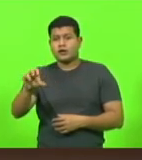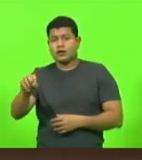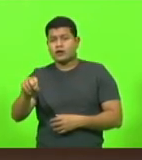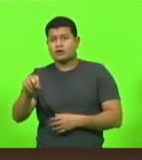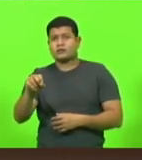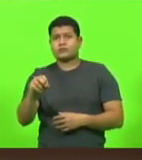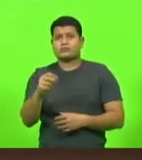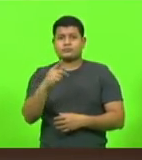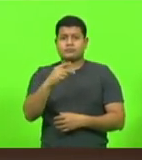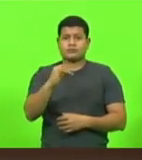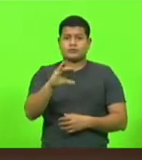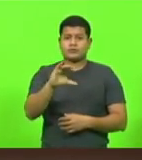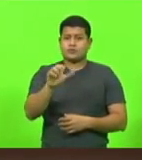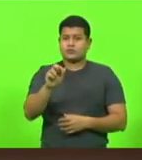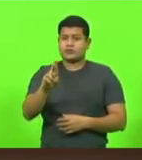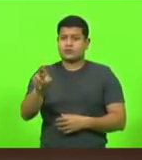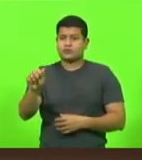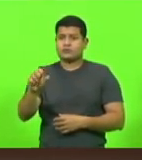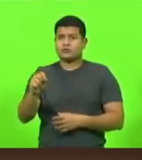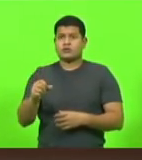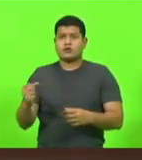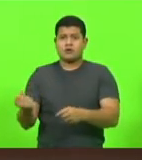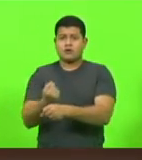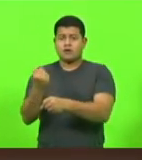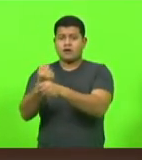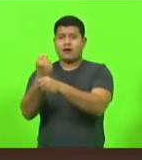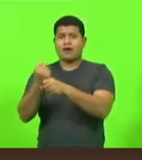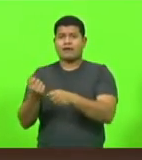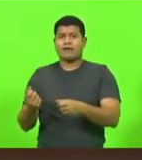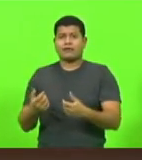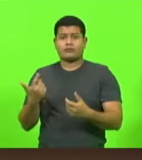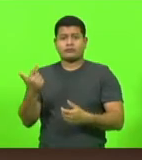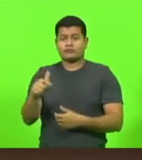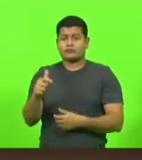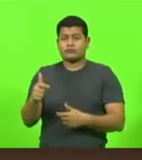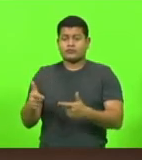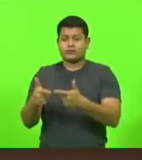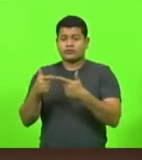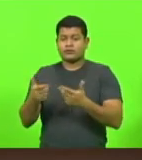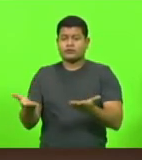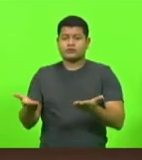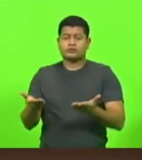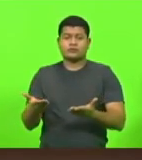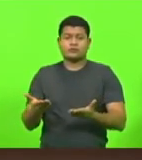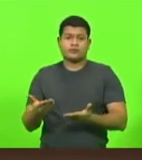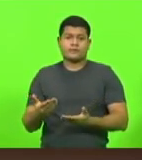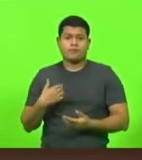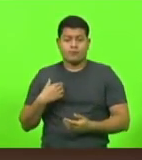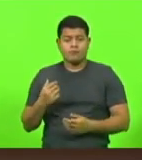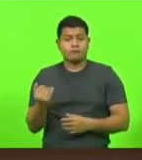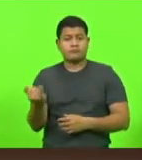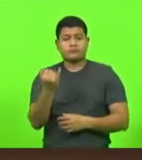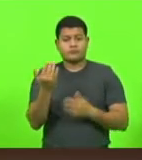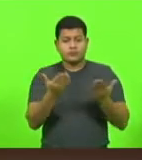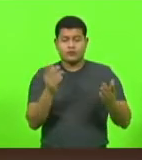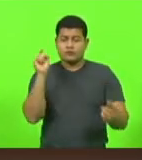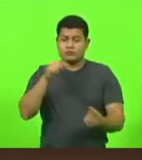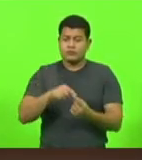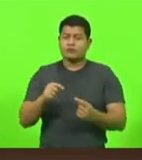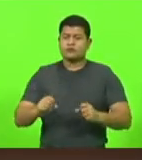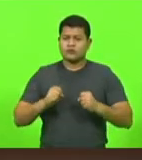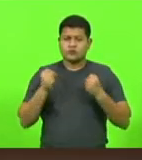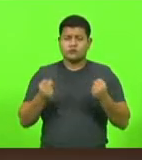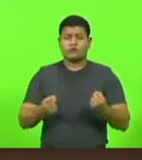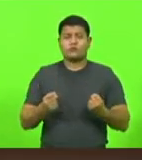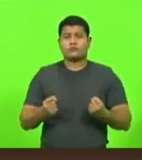construções que ficam ainda dispensados a essa realidade nacional. Então, portanto, sua missão é muito árdua e, com certeza, foi